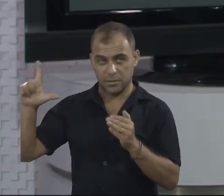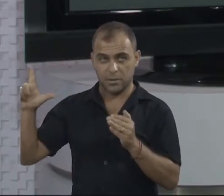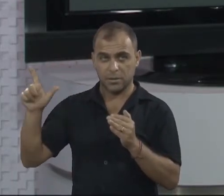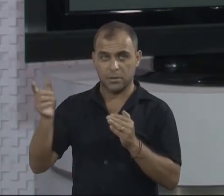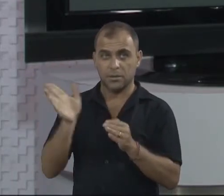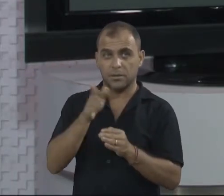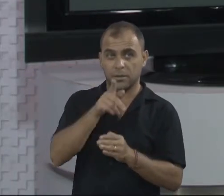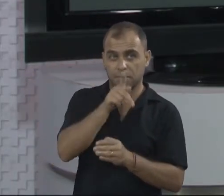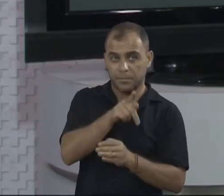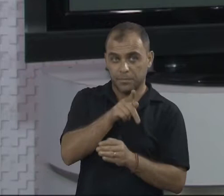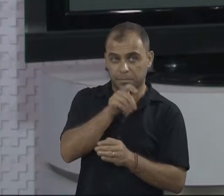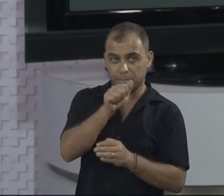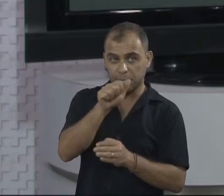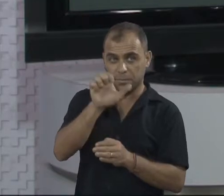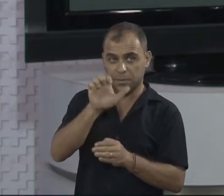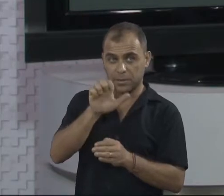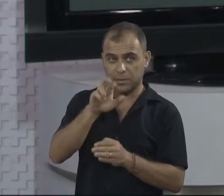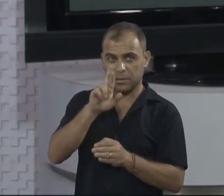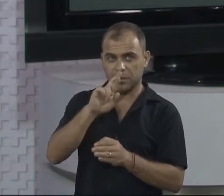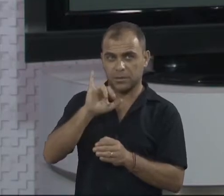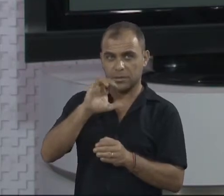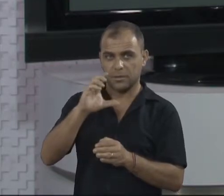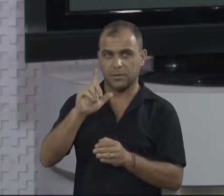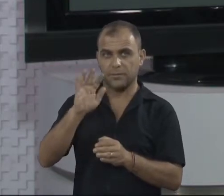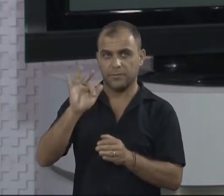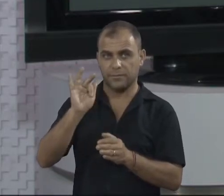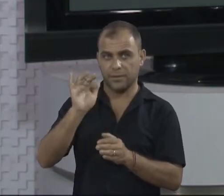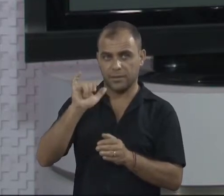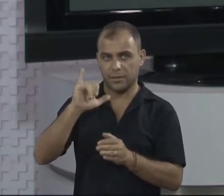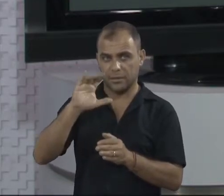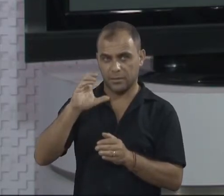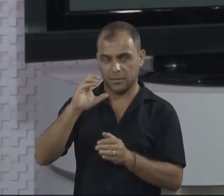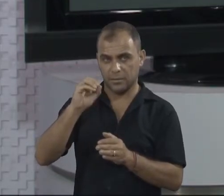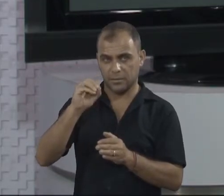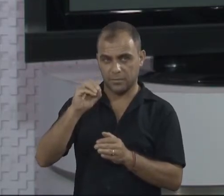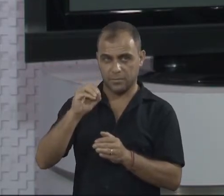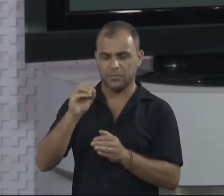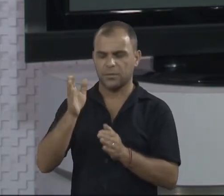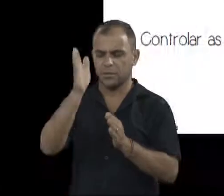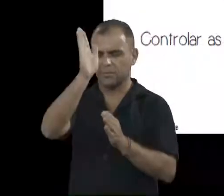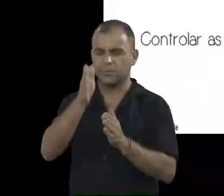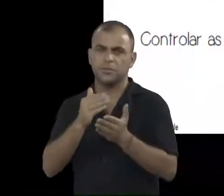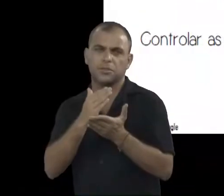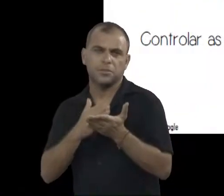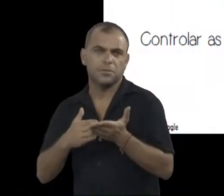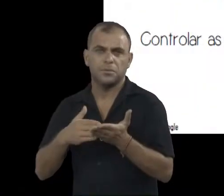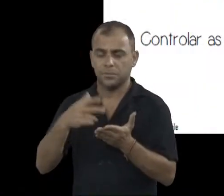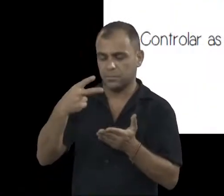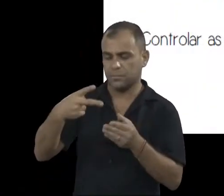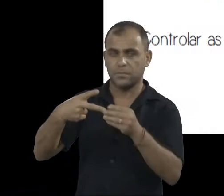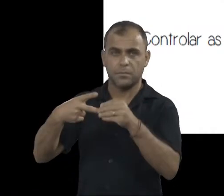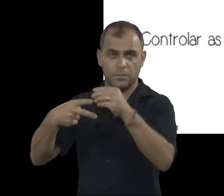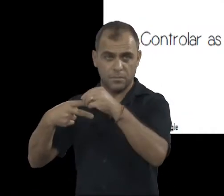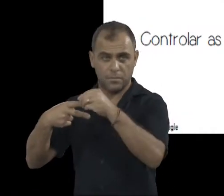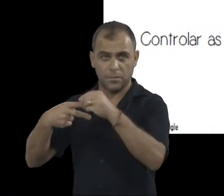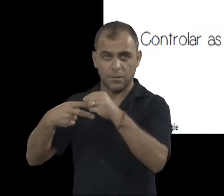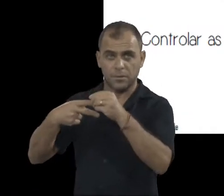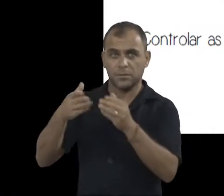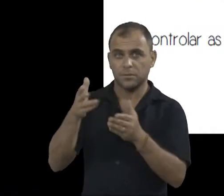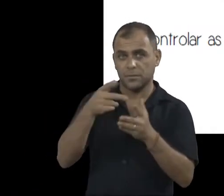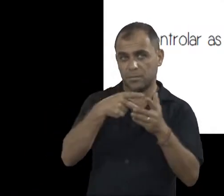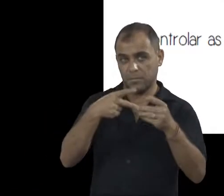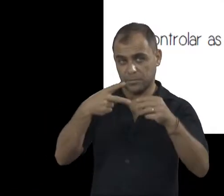tá? Bom, o sistema nervoso central, pessoal, ele também é dividido em dois. Ele é dividido aqui